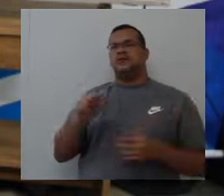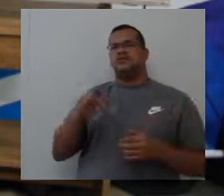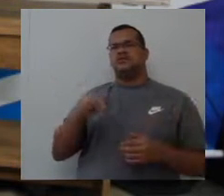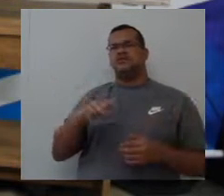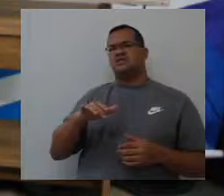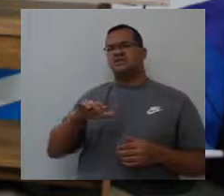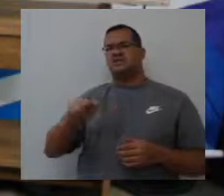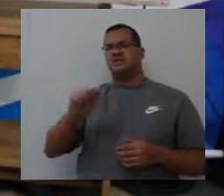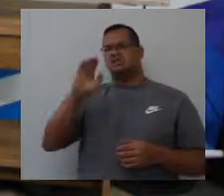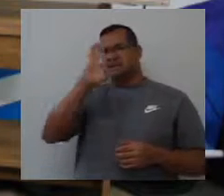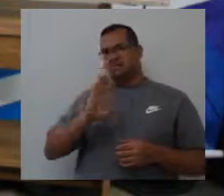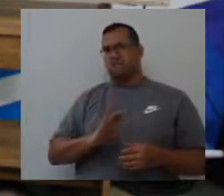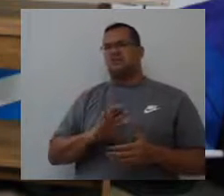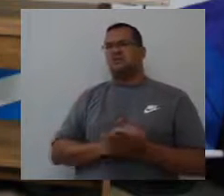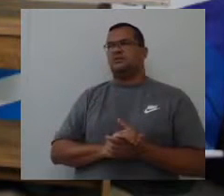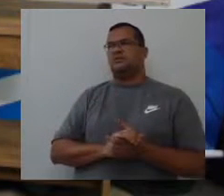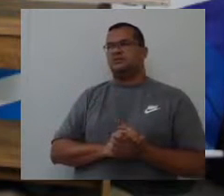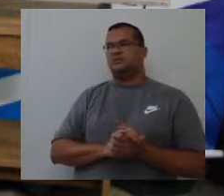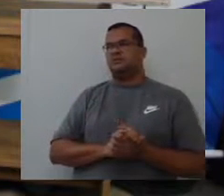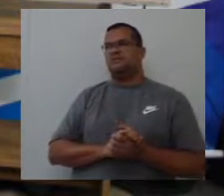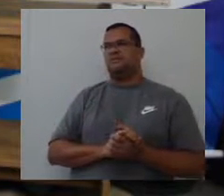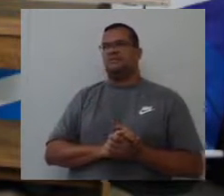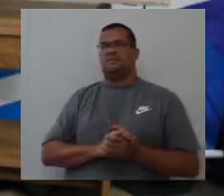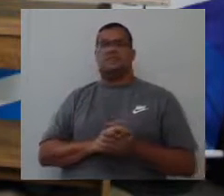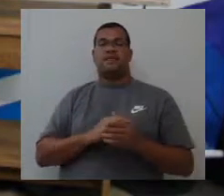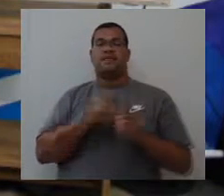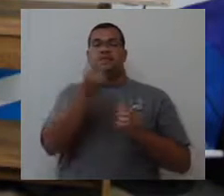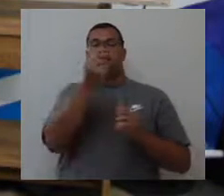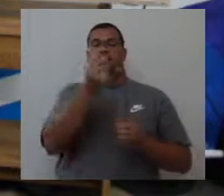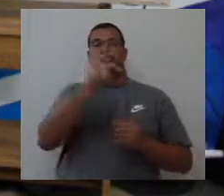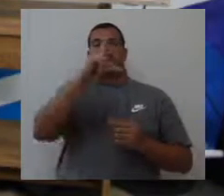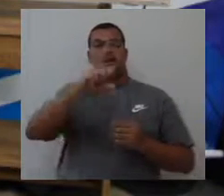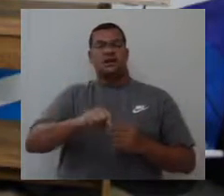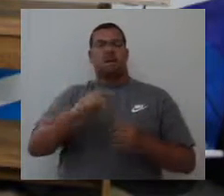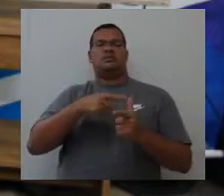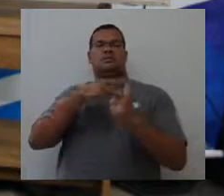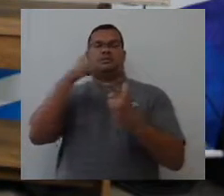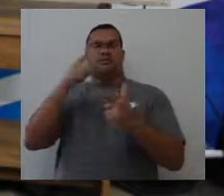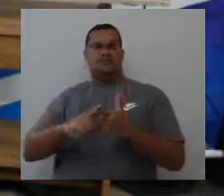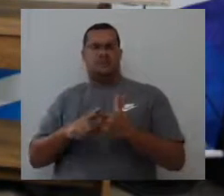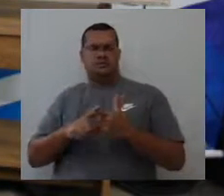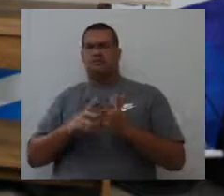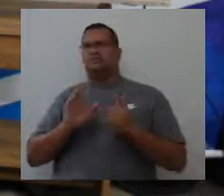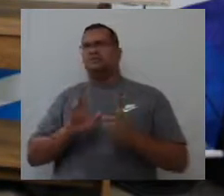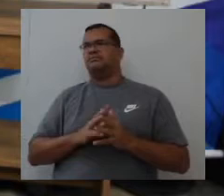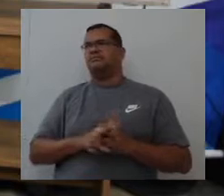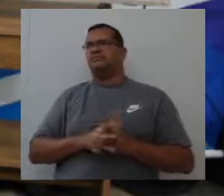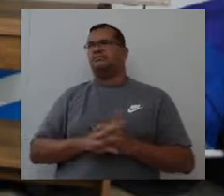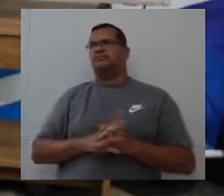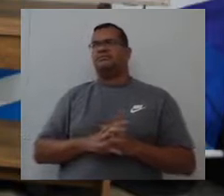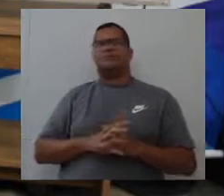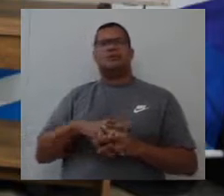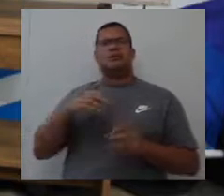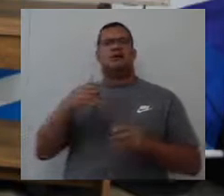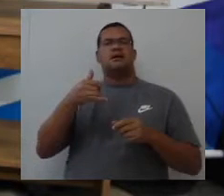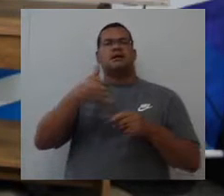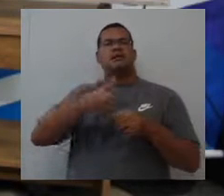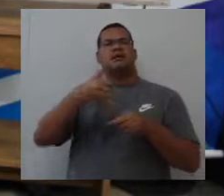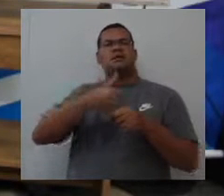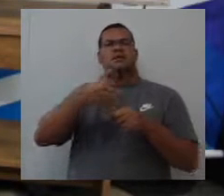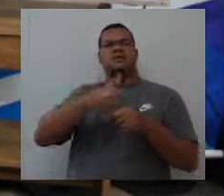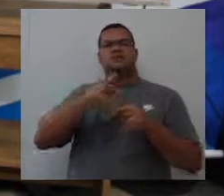e traz para a gente assim, ó, preço de gasolina e do diesel caem novamente. Então observe, a Petrobras anunciou